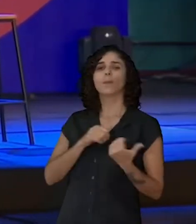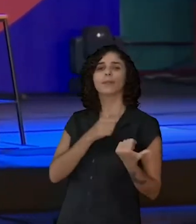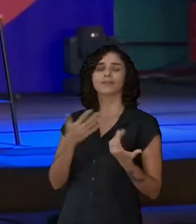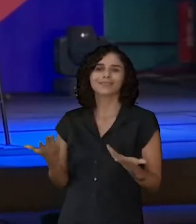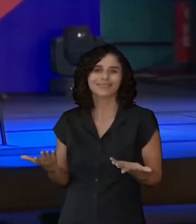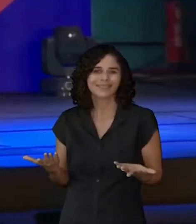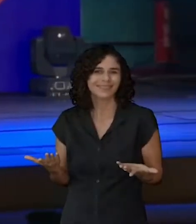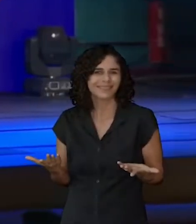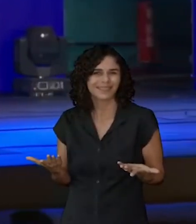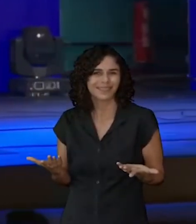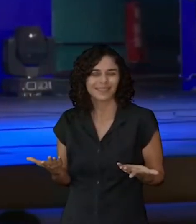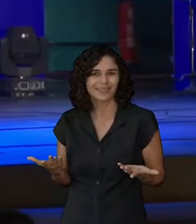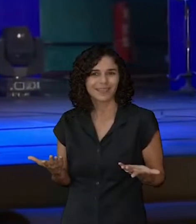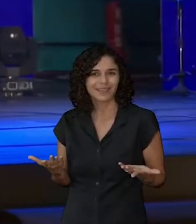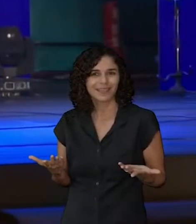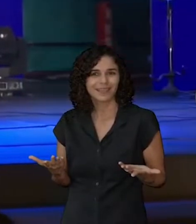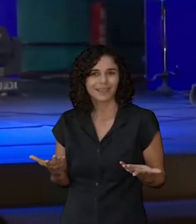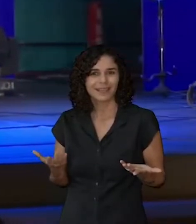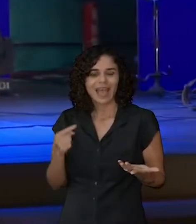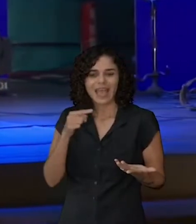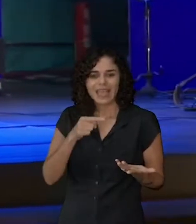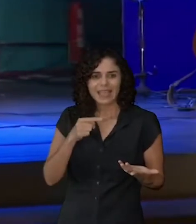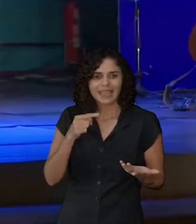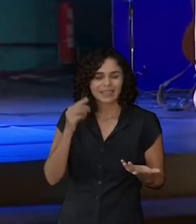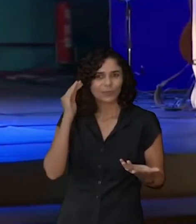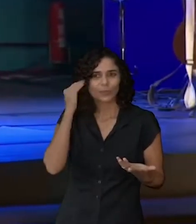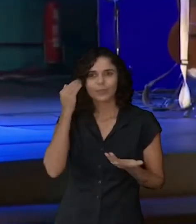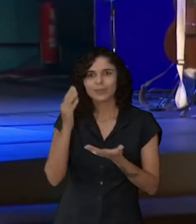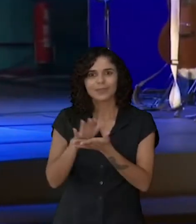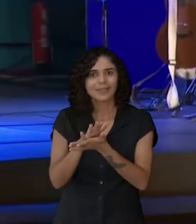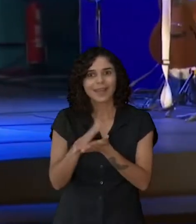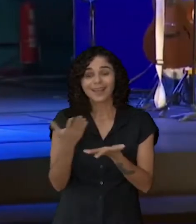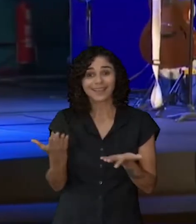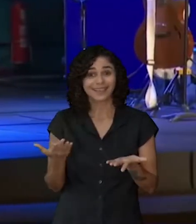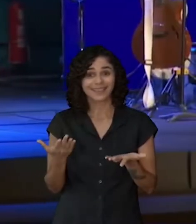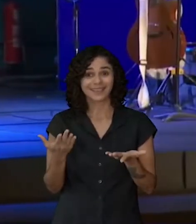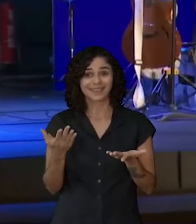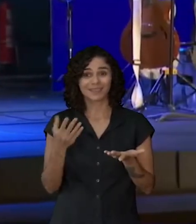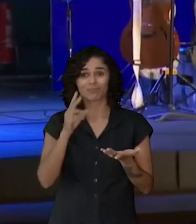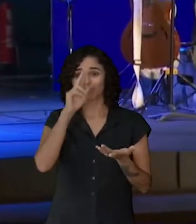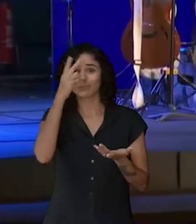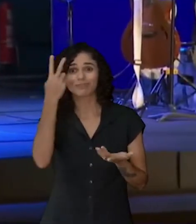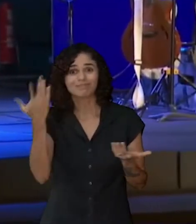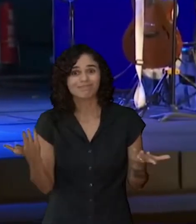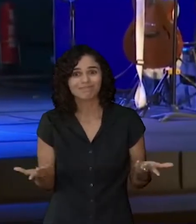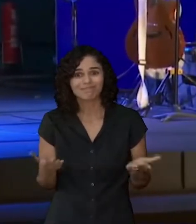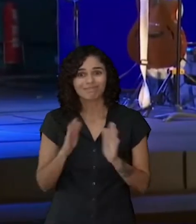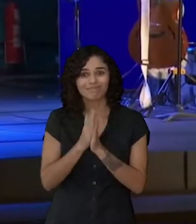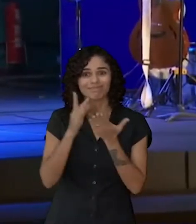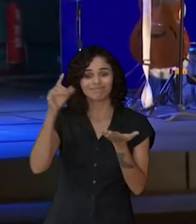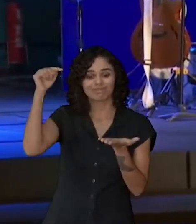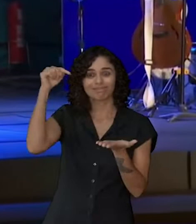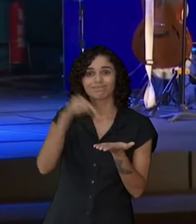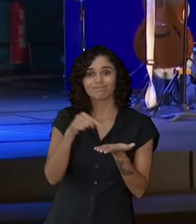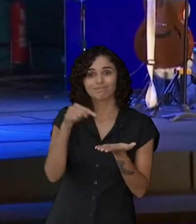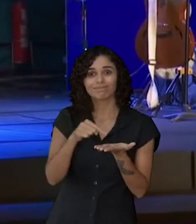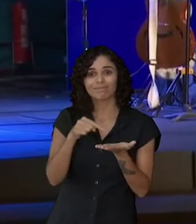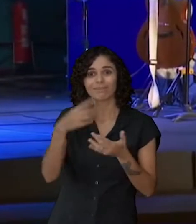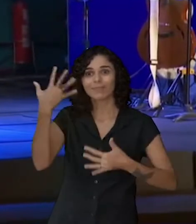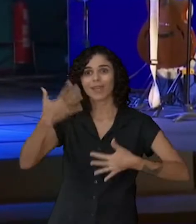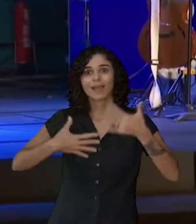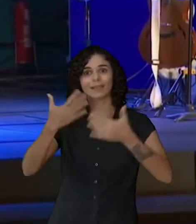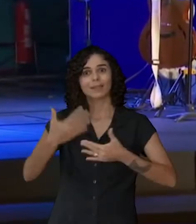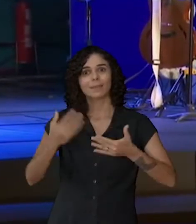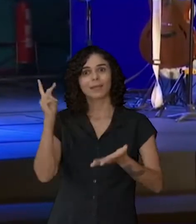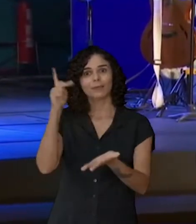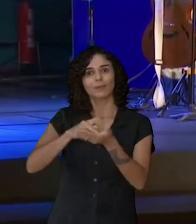A compreensão errada do que a Bíblia diz pode impedir o verdadeiro mover de Deus na vida